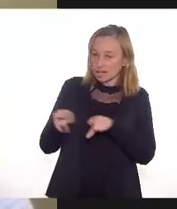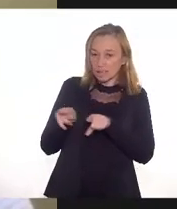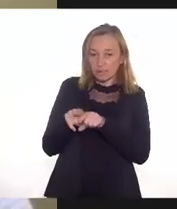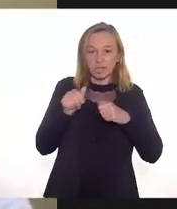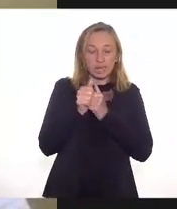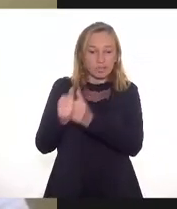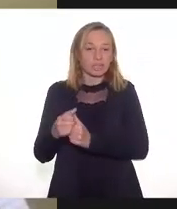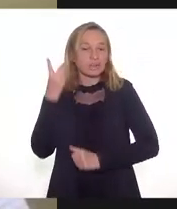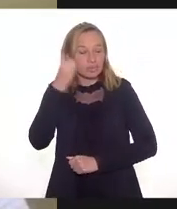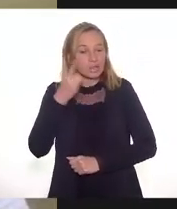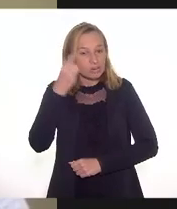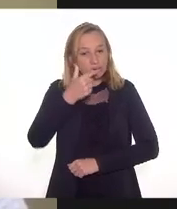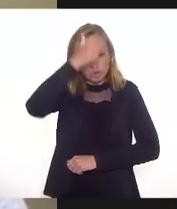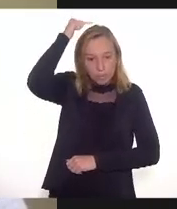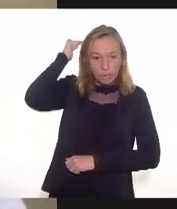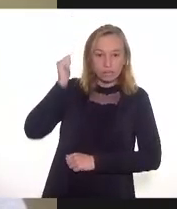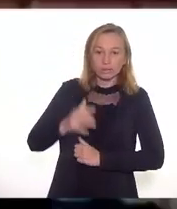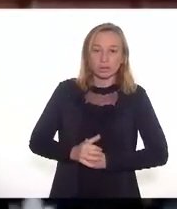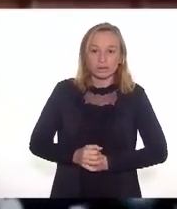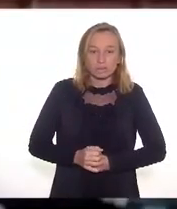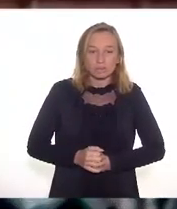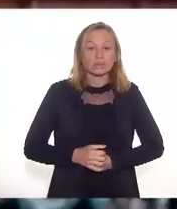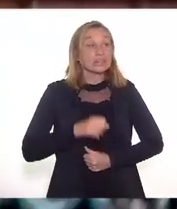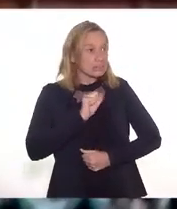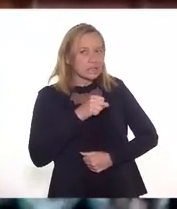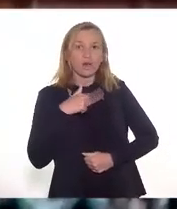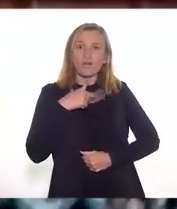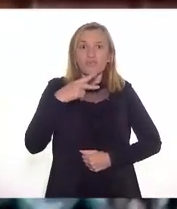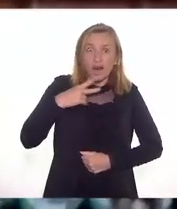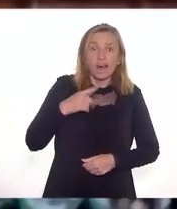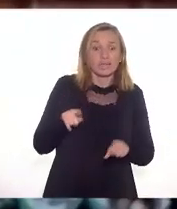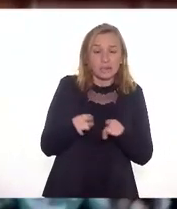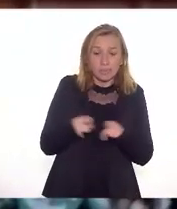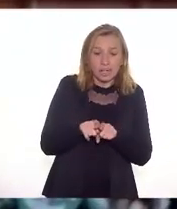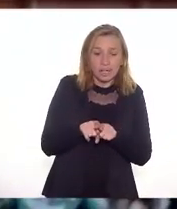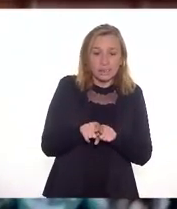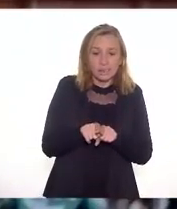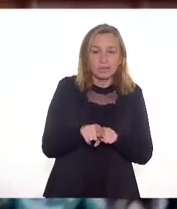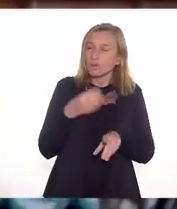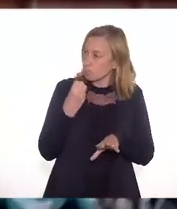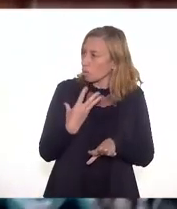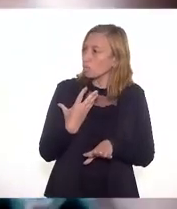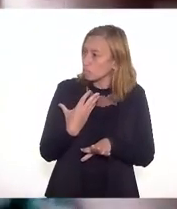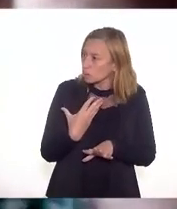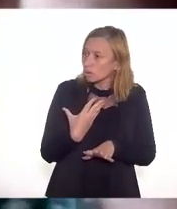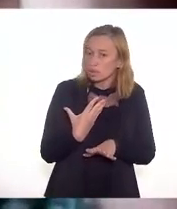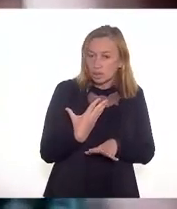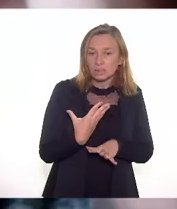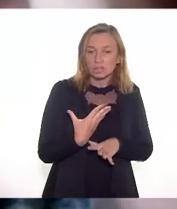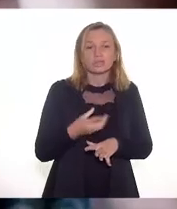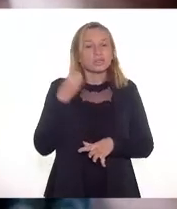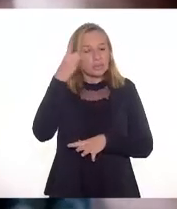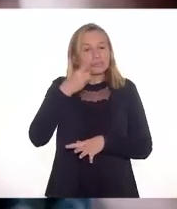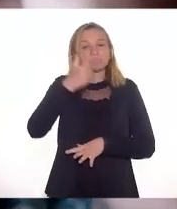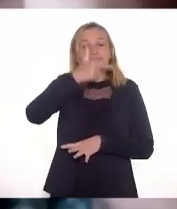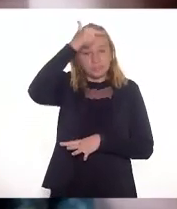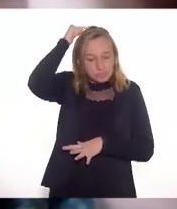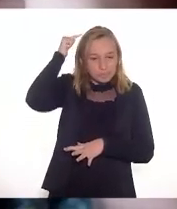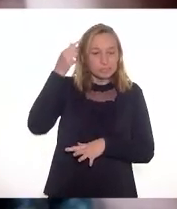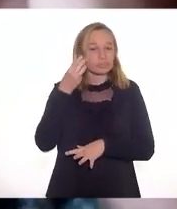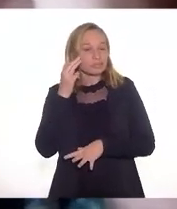do Luiz Paulo. Max, eu ia falar isso. Eu acho que foi uma mediação muito boa. Obrigada aí, deputado Luiz Paulo,